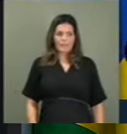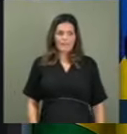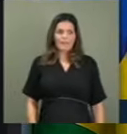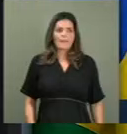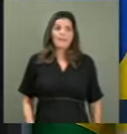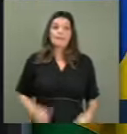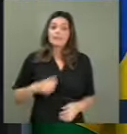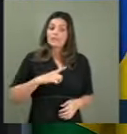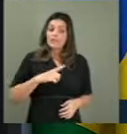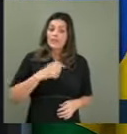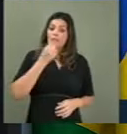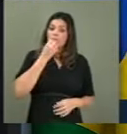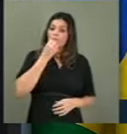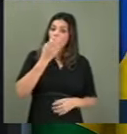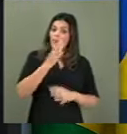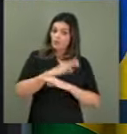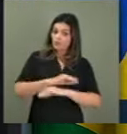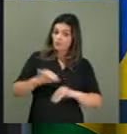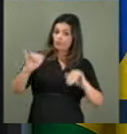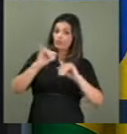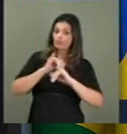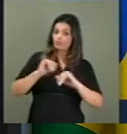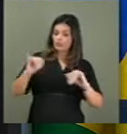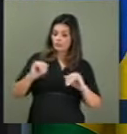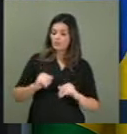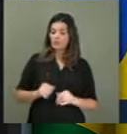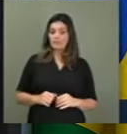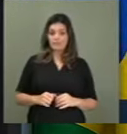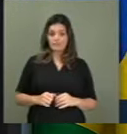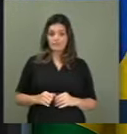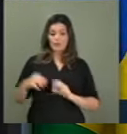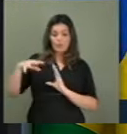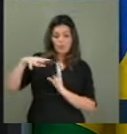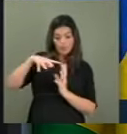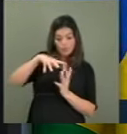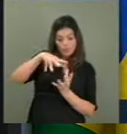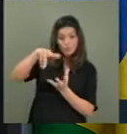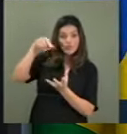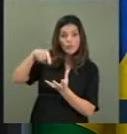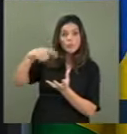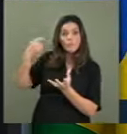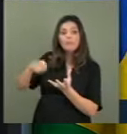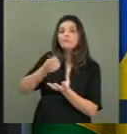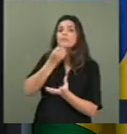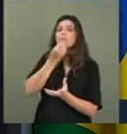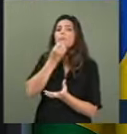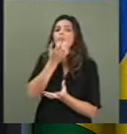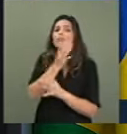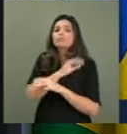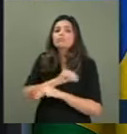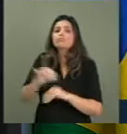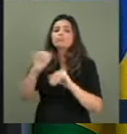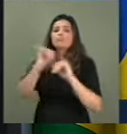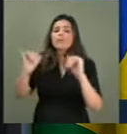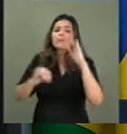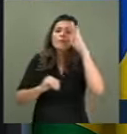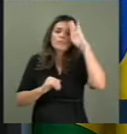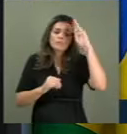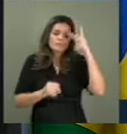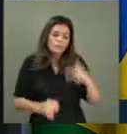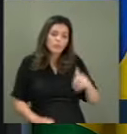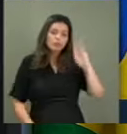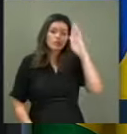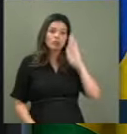boa notícia, trazer uma boa notícia, porque o mundo precisa de boas notícias, especialmente o Brasil,